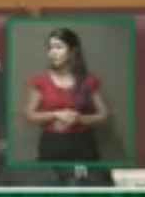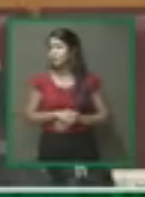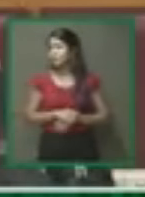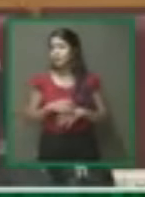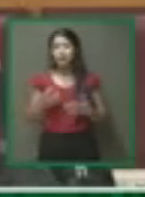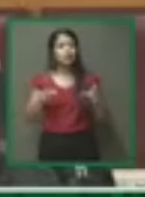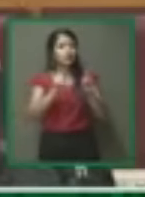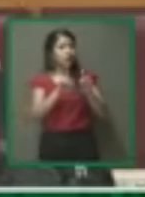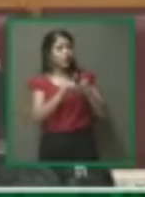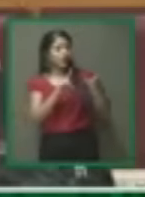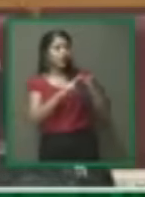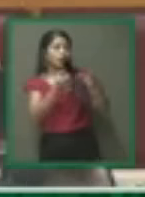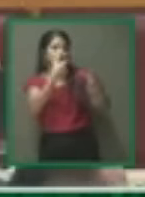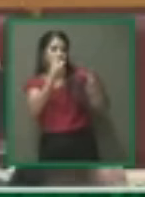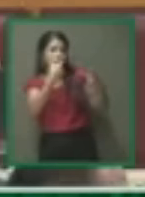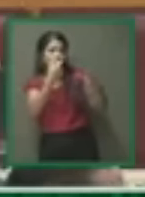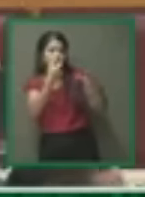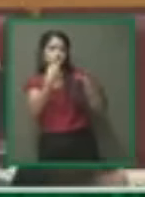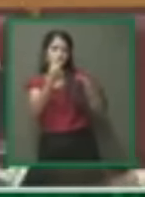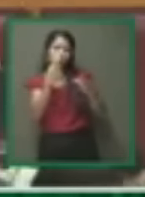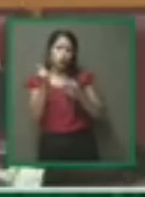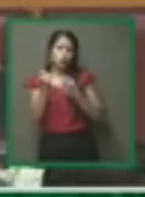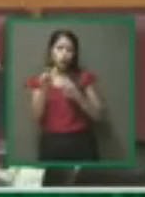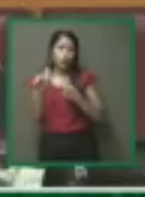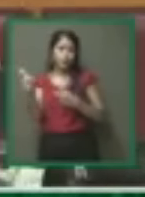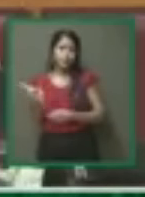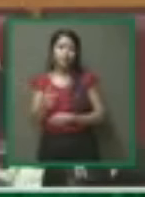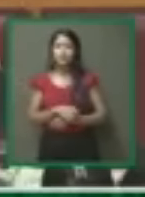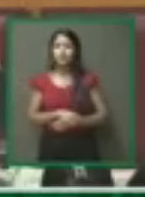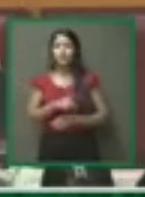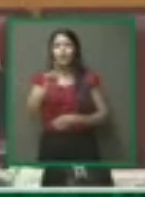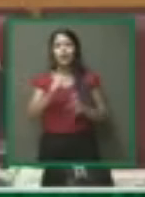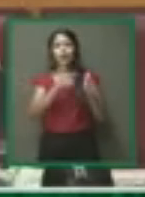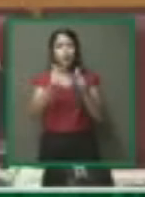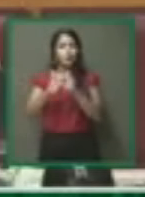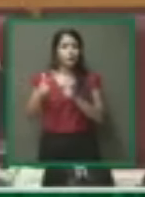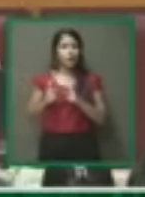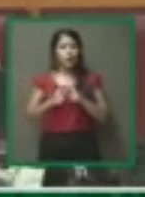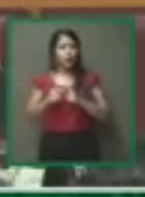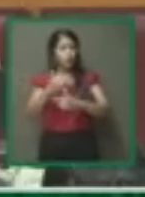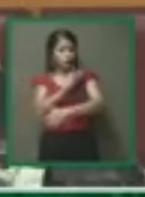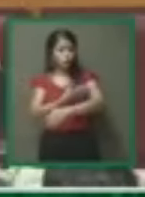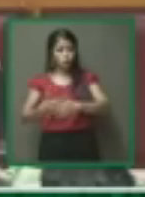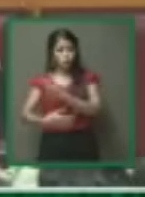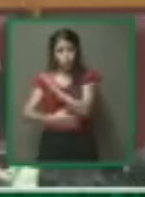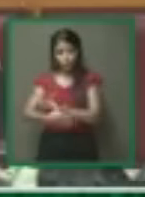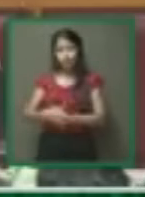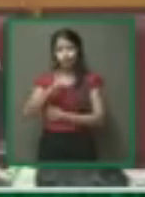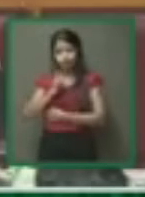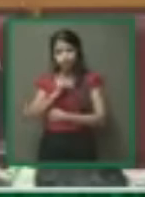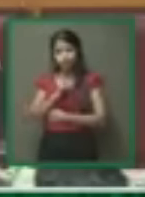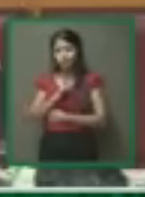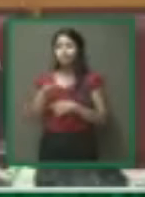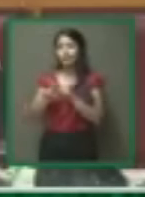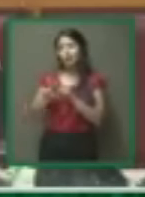E faço uso esporadicamente de alguns medicamentos para problemas articulares que eu possuo. Inclusive,